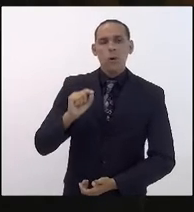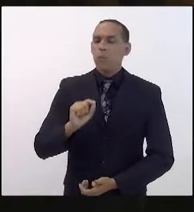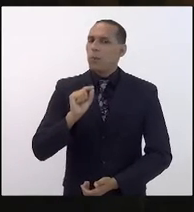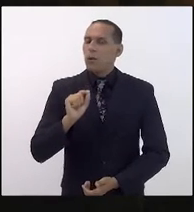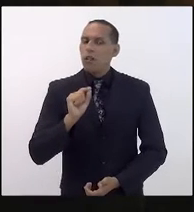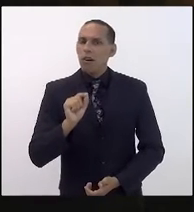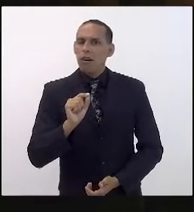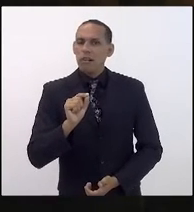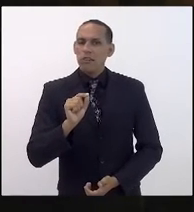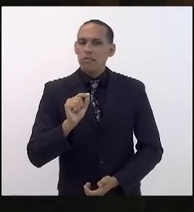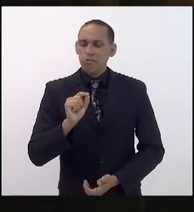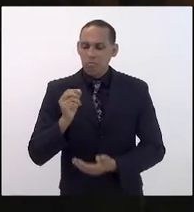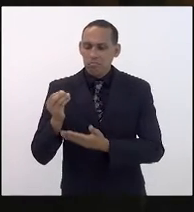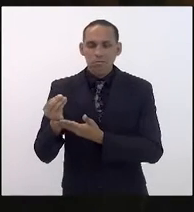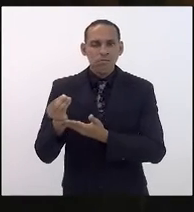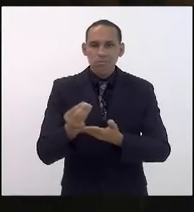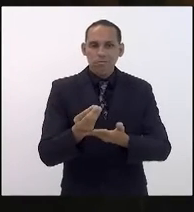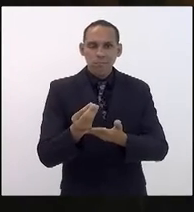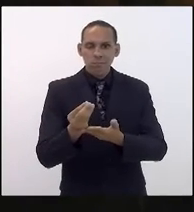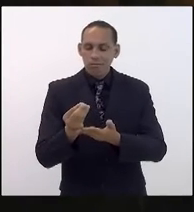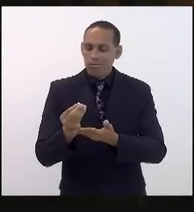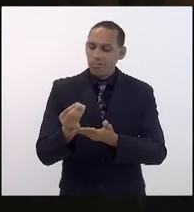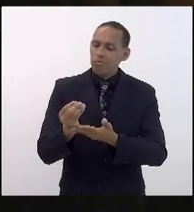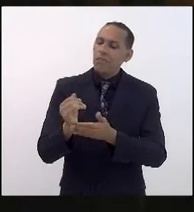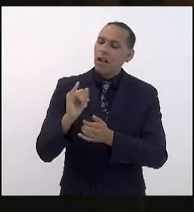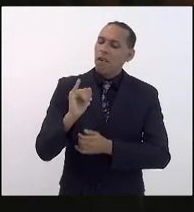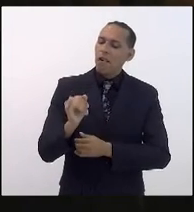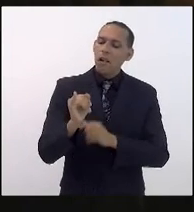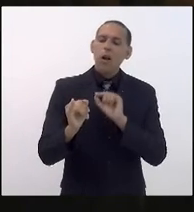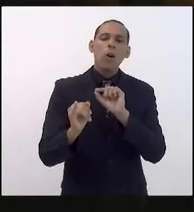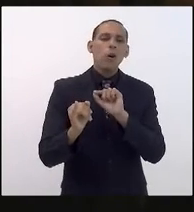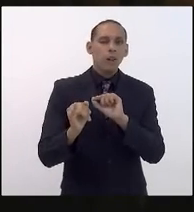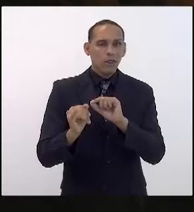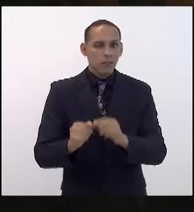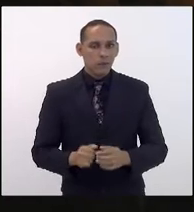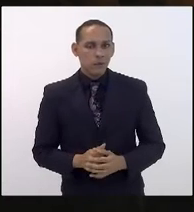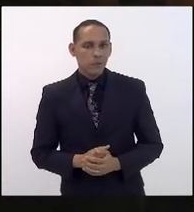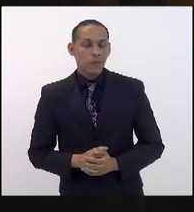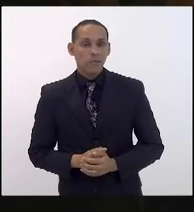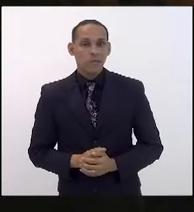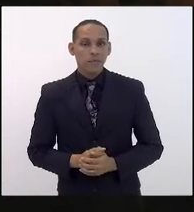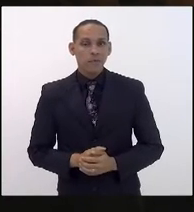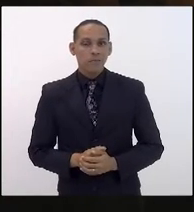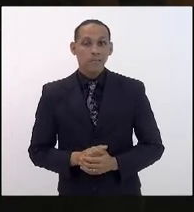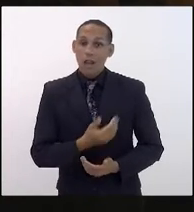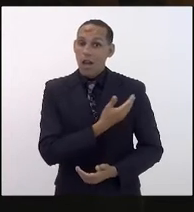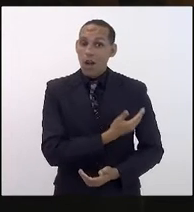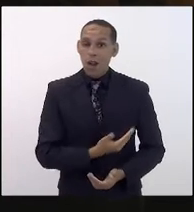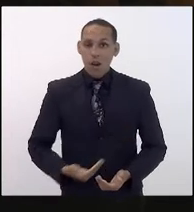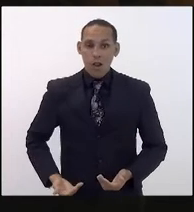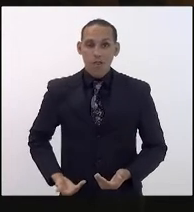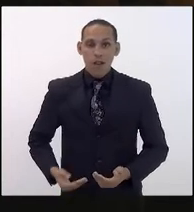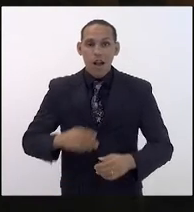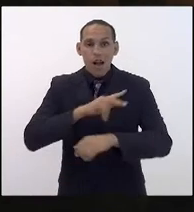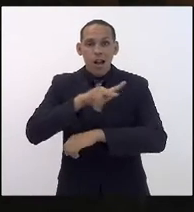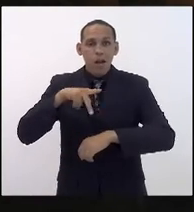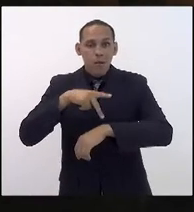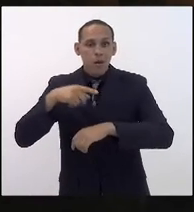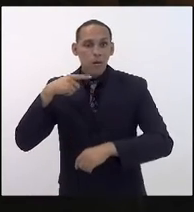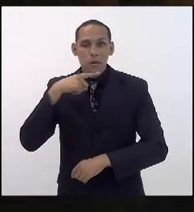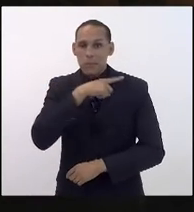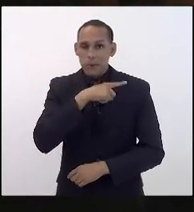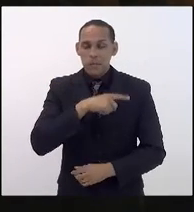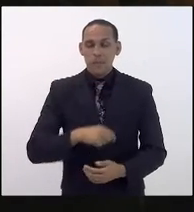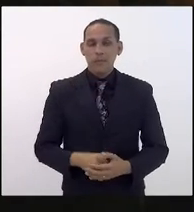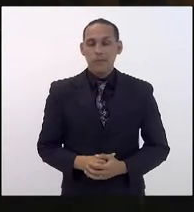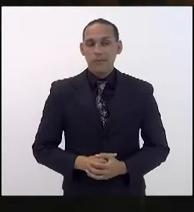o que quero trazer aqui a público que o governo da Rússia Essa é a